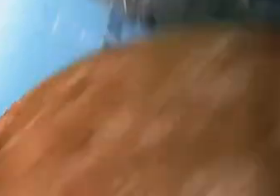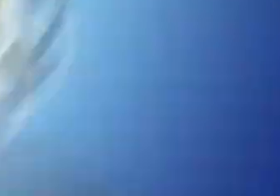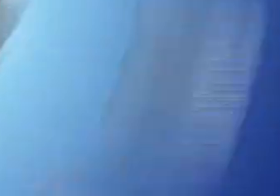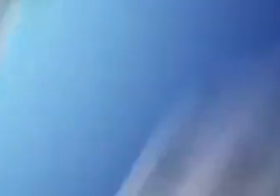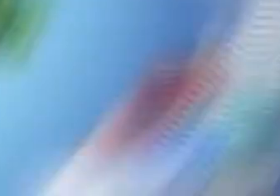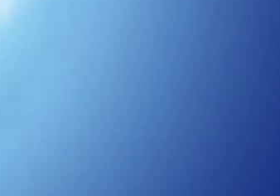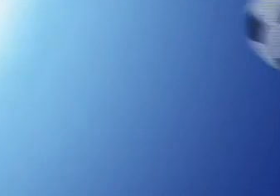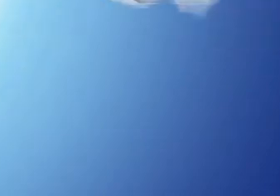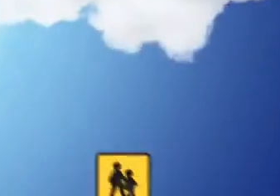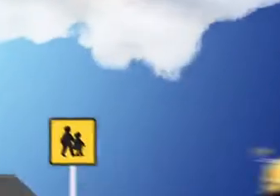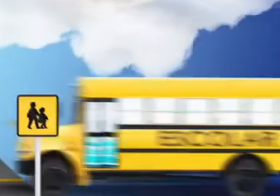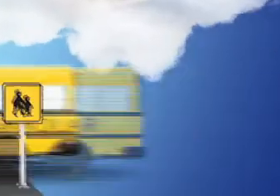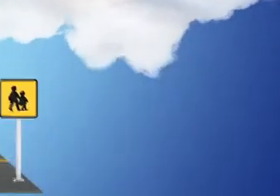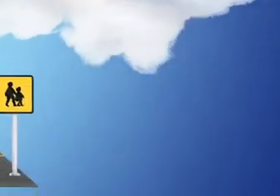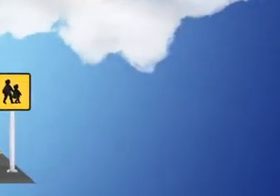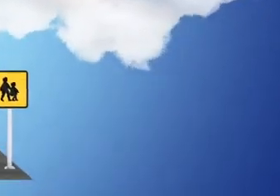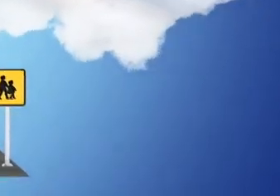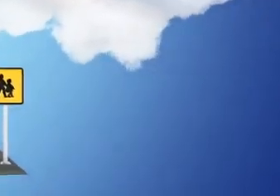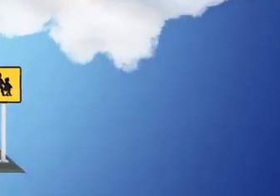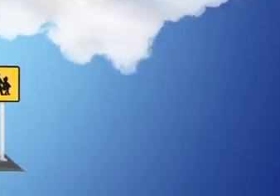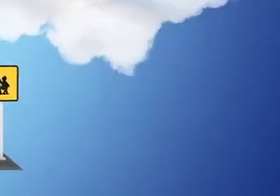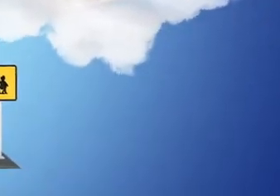E aí